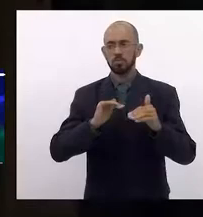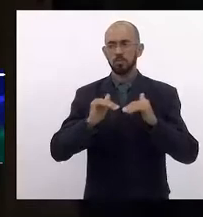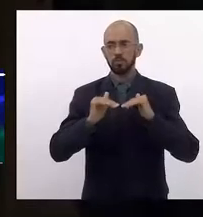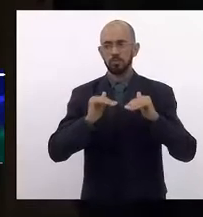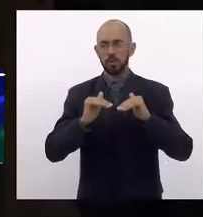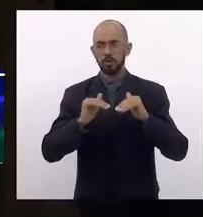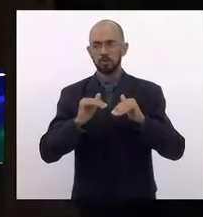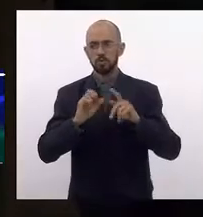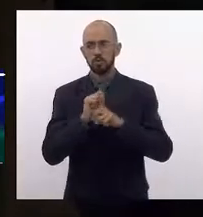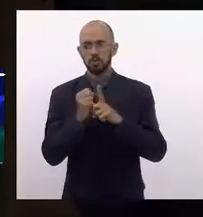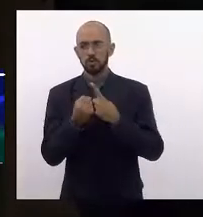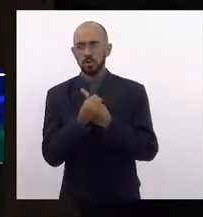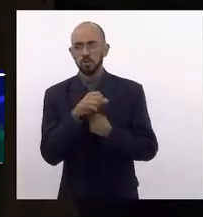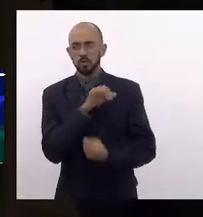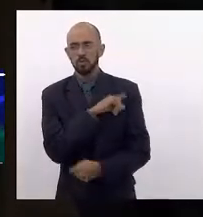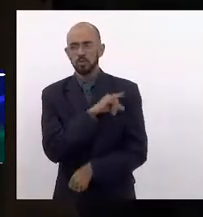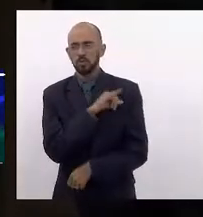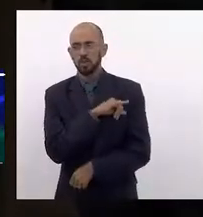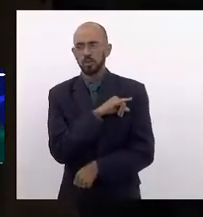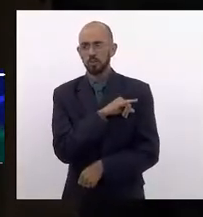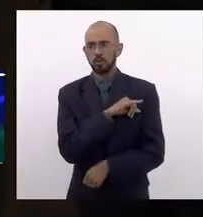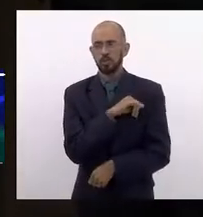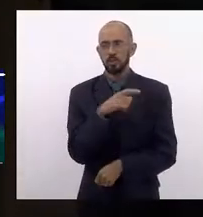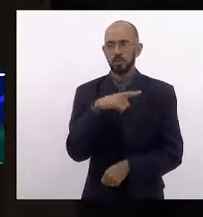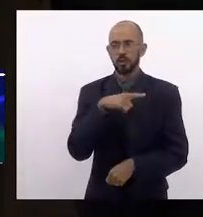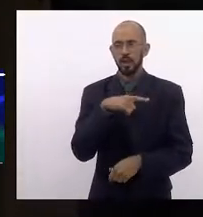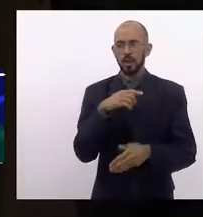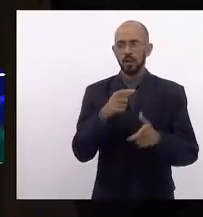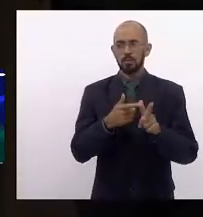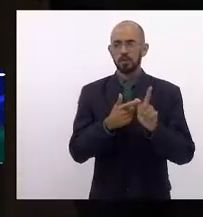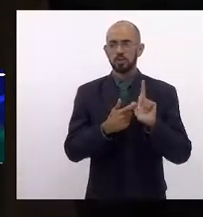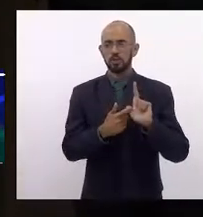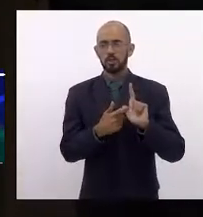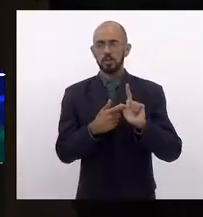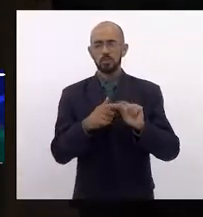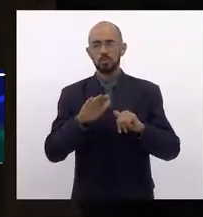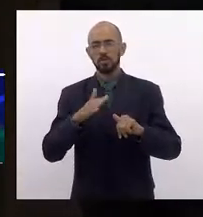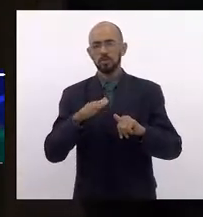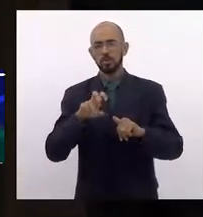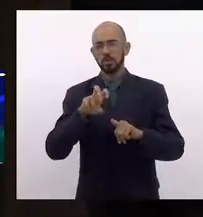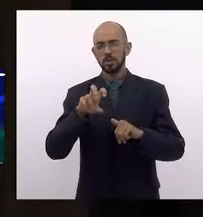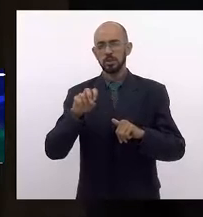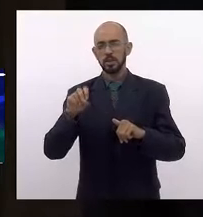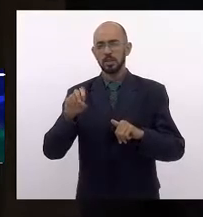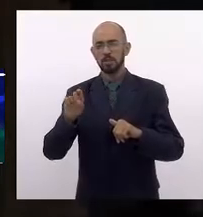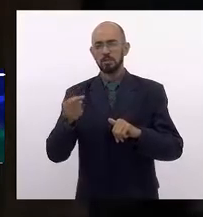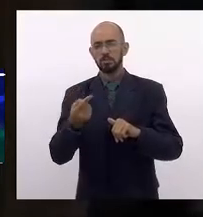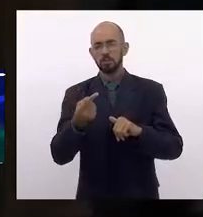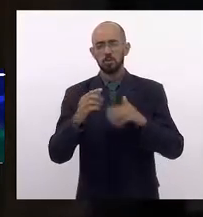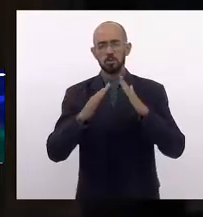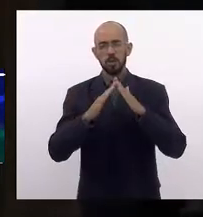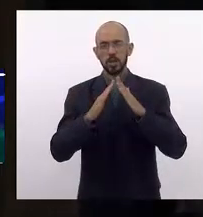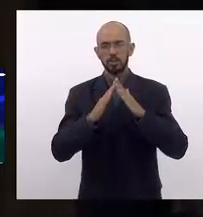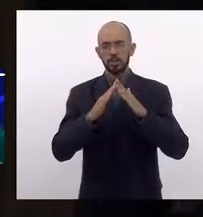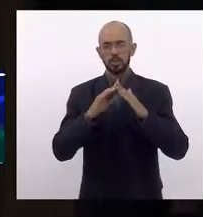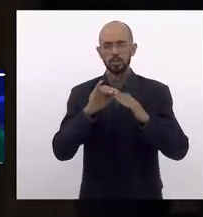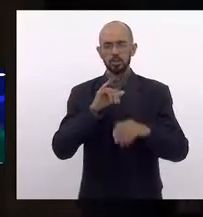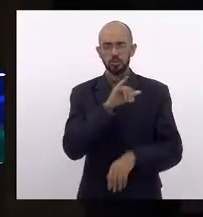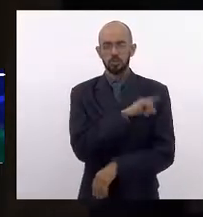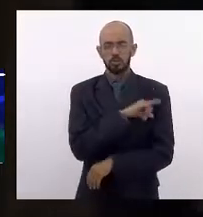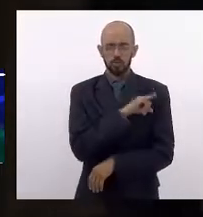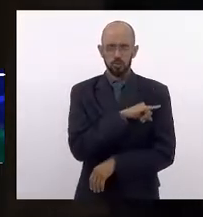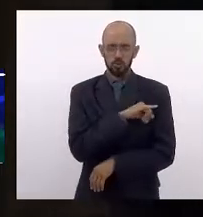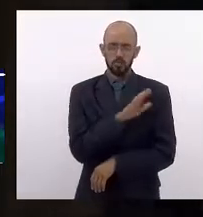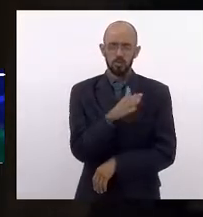gente precisa dizer se o presidente que há um déficit de pelo menos 500 mil moradias no estado do Rio de Janeiro isso